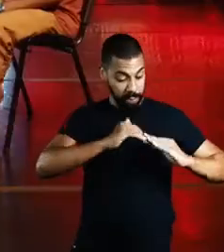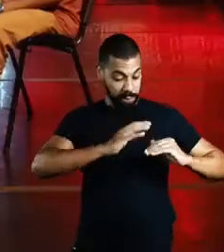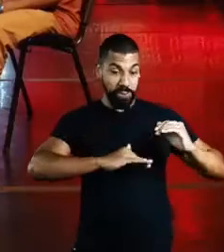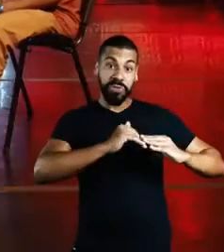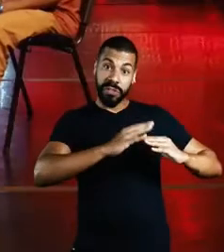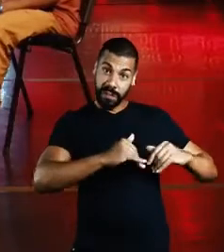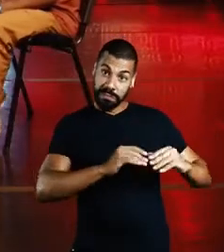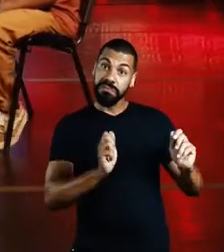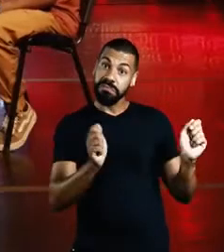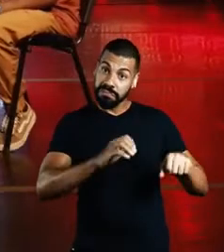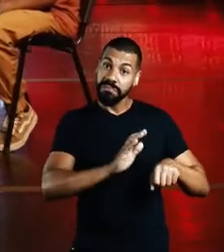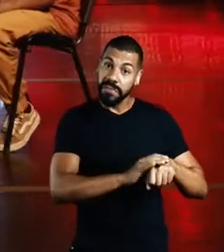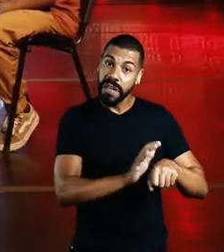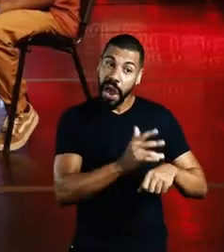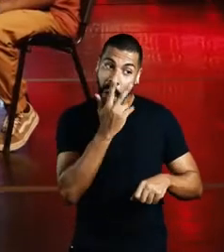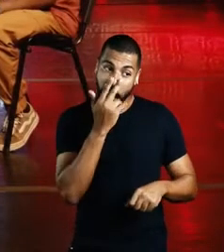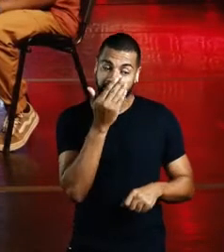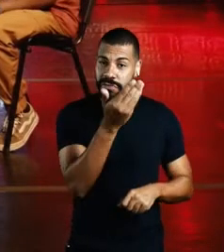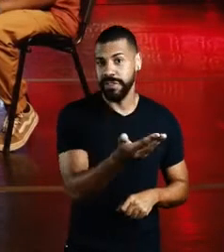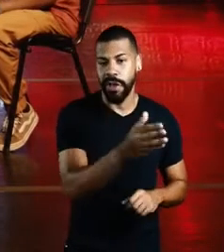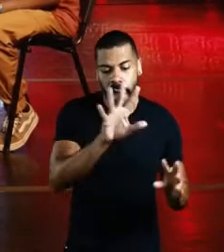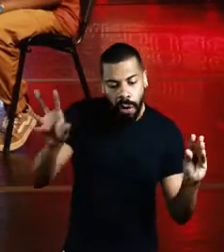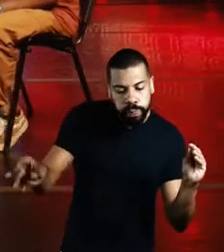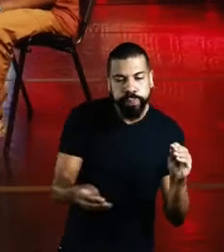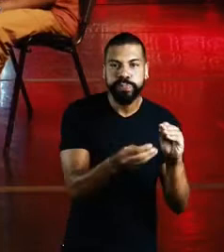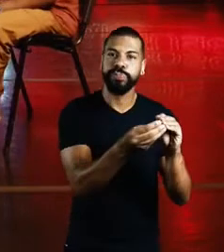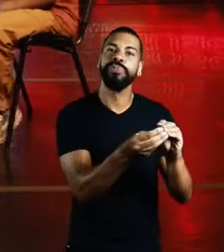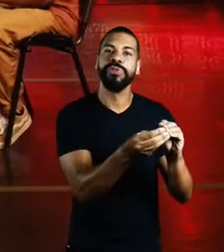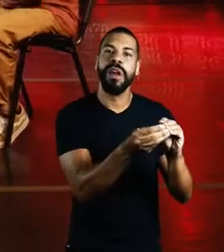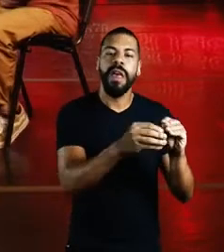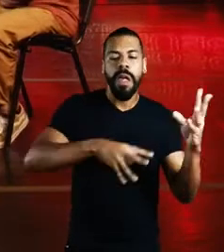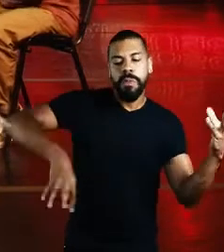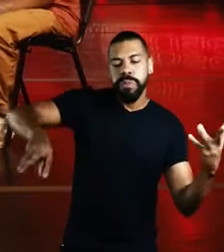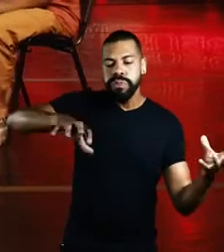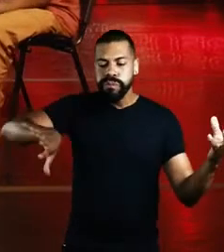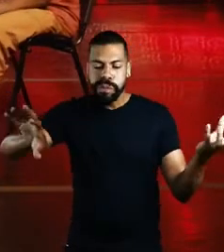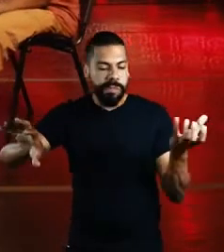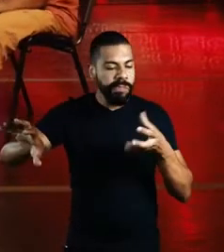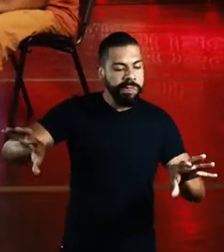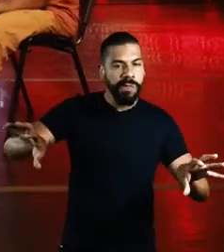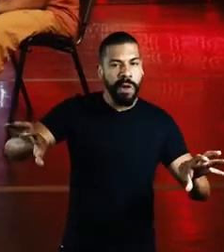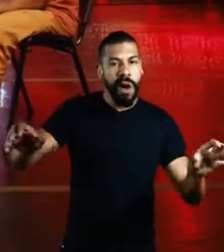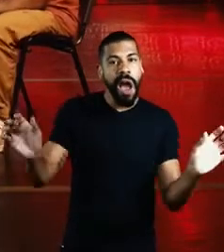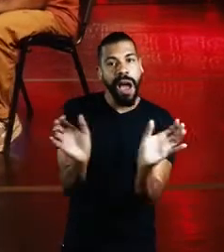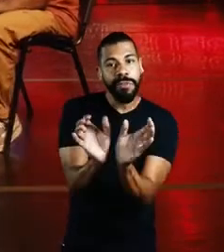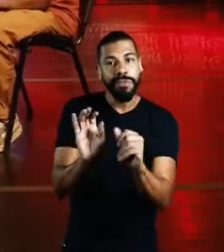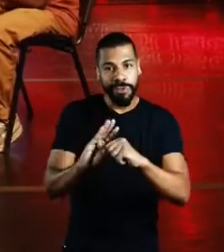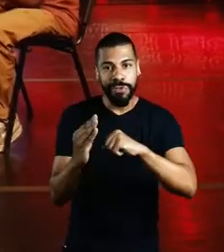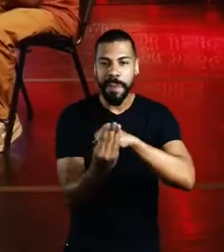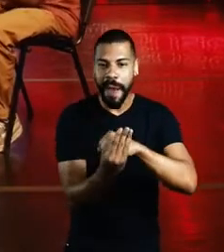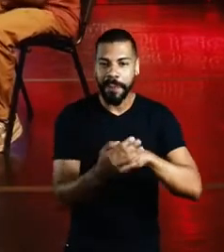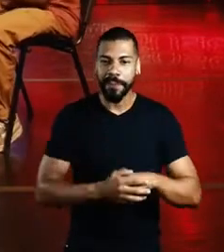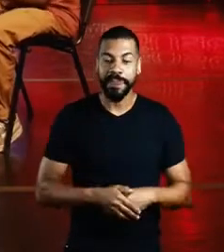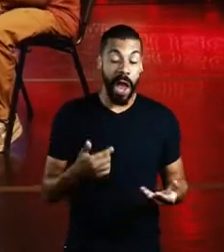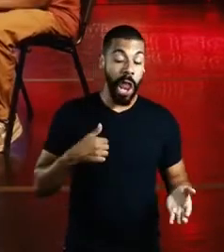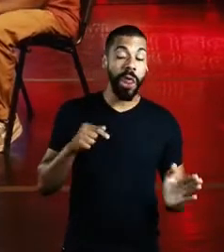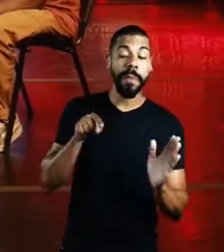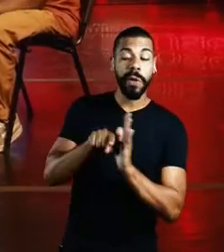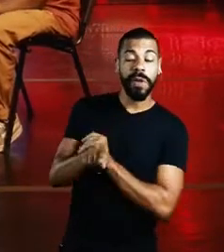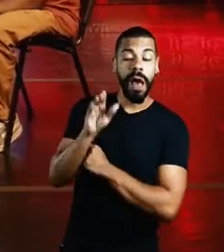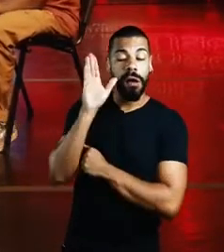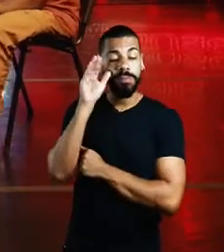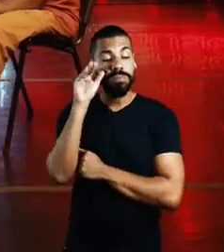E eu acho que é isso. Foi um mix de coisas que eu aprendi aqui nesse bairro. Por curiosidade, o